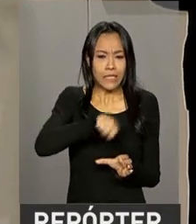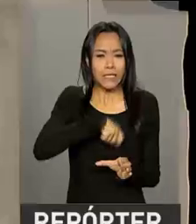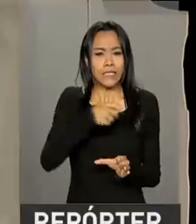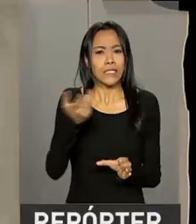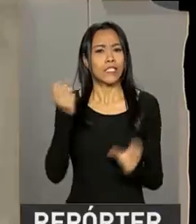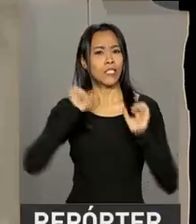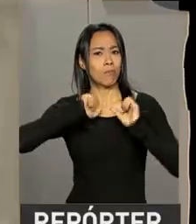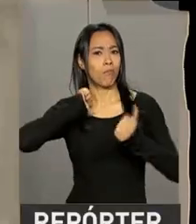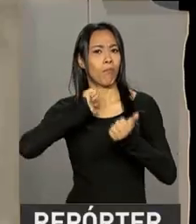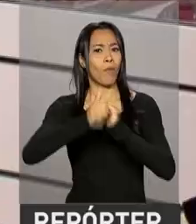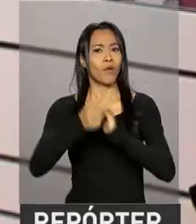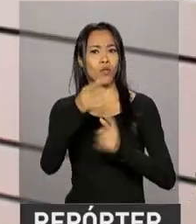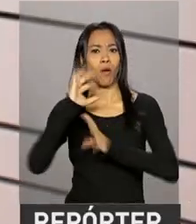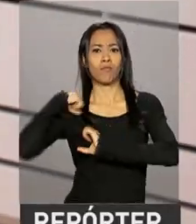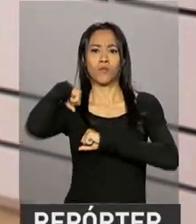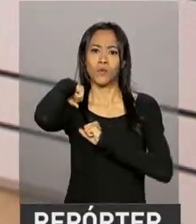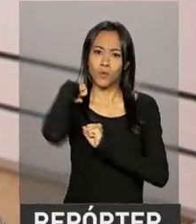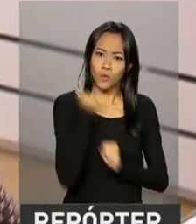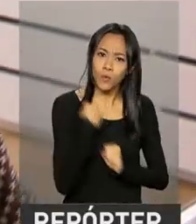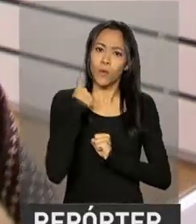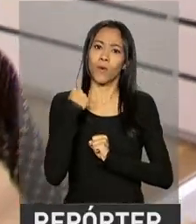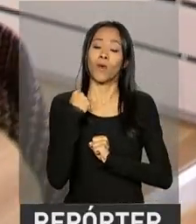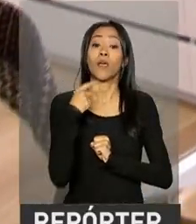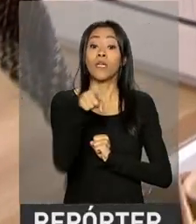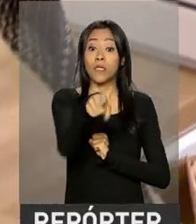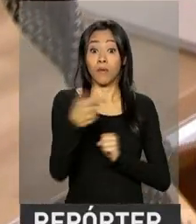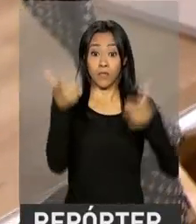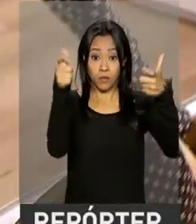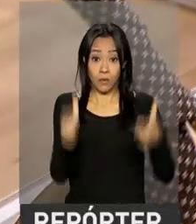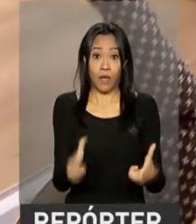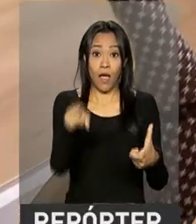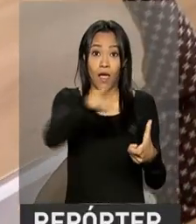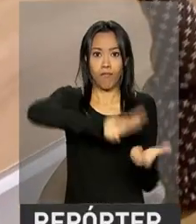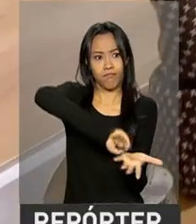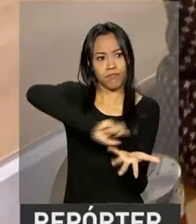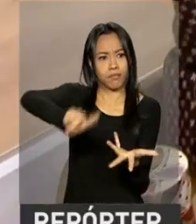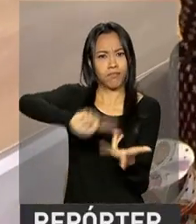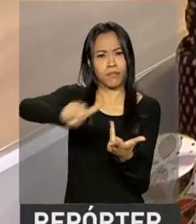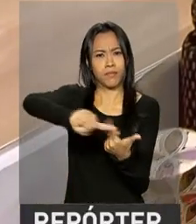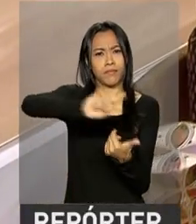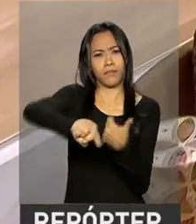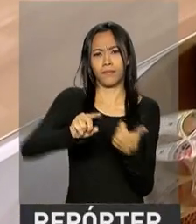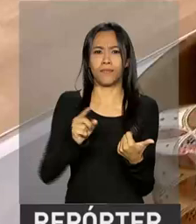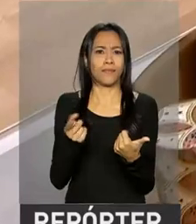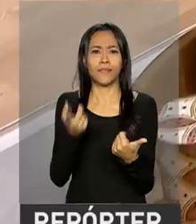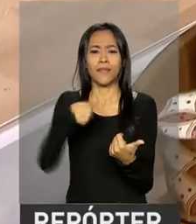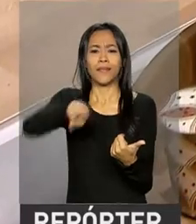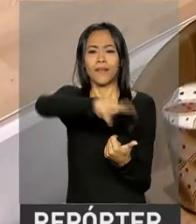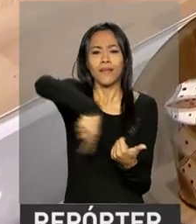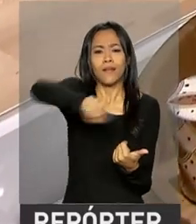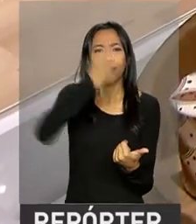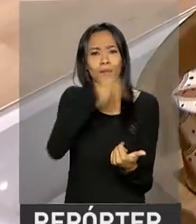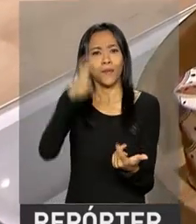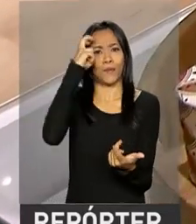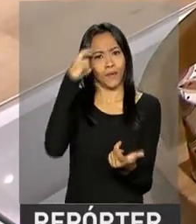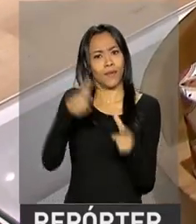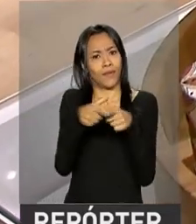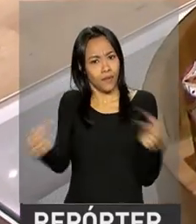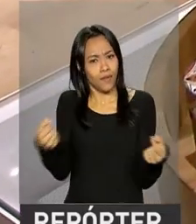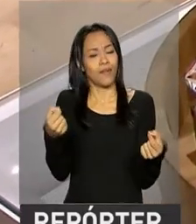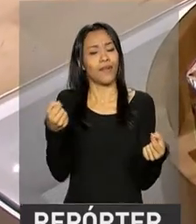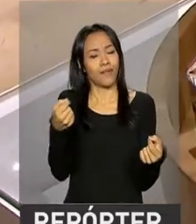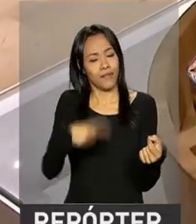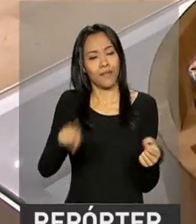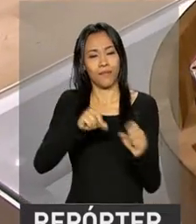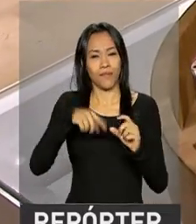praticar esportes como o judô. A Casa Japão é um ponto de difusão de todos os elementos da genuína cultura japonesa para